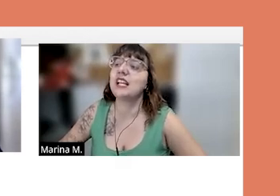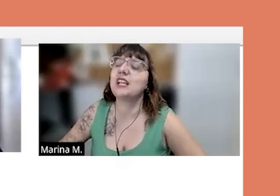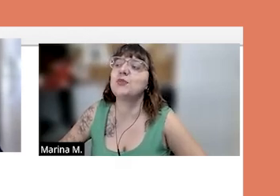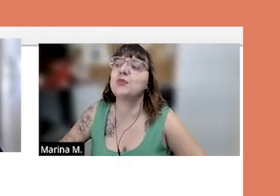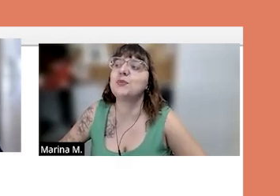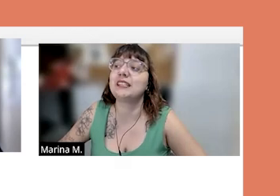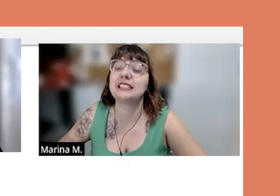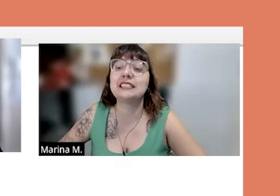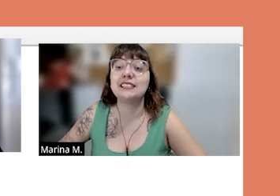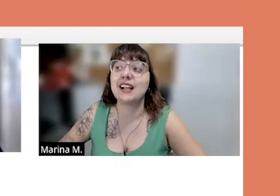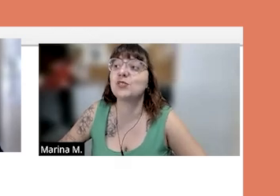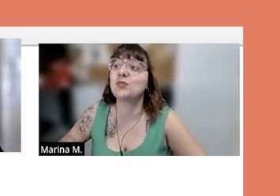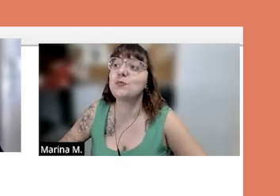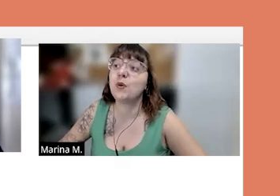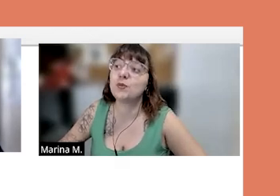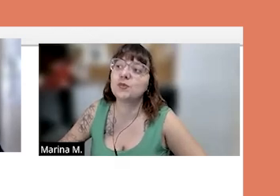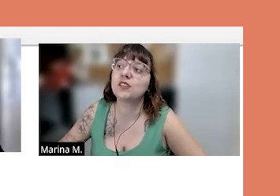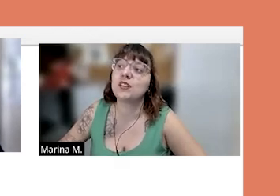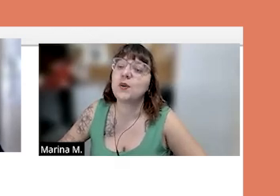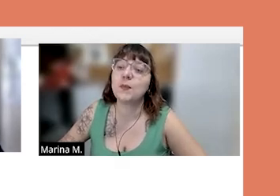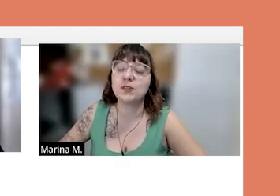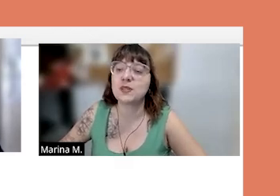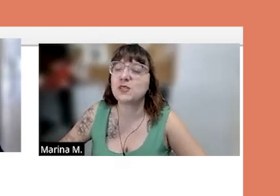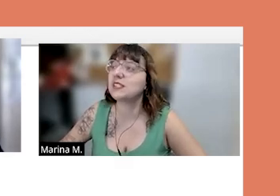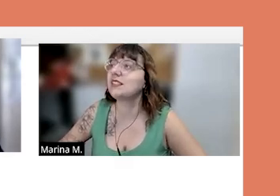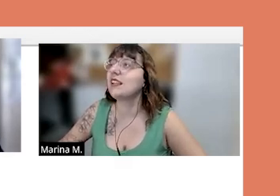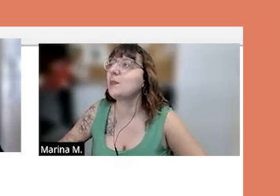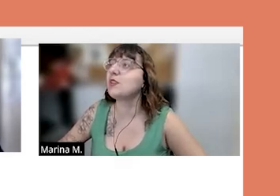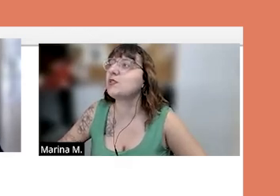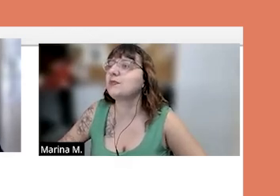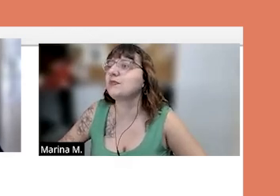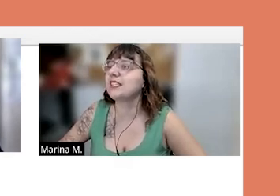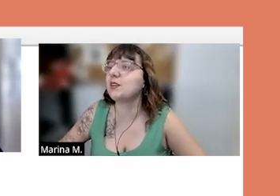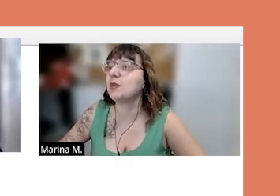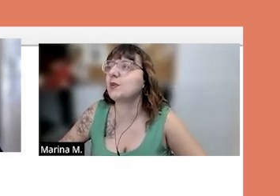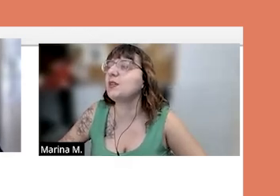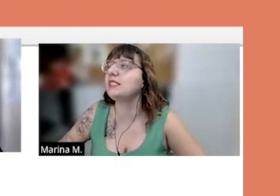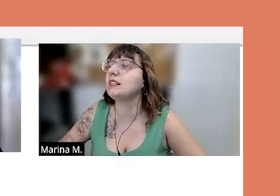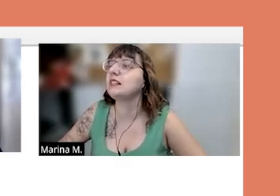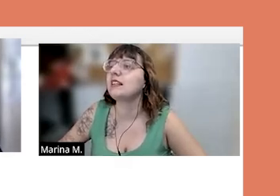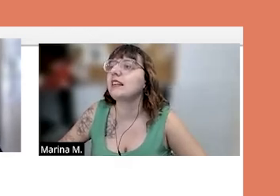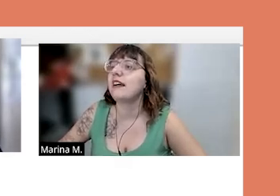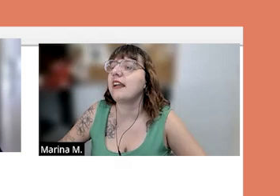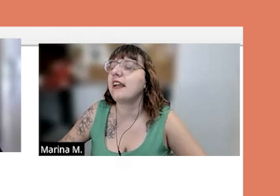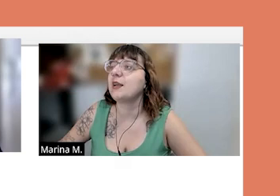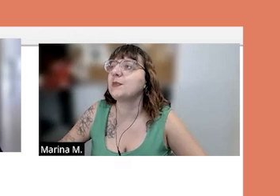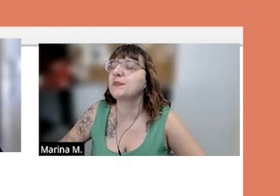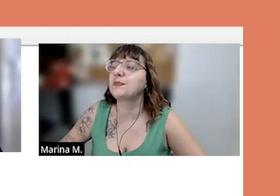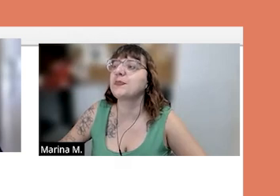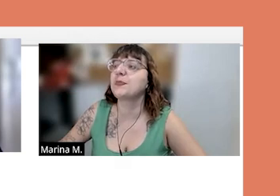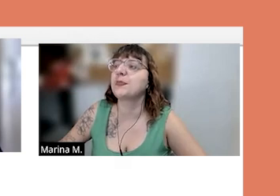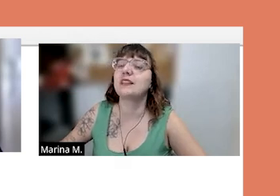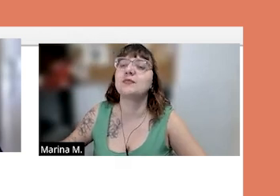eu tenho bastante cidades com poucas pessoas. Eu posso fazer alguma coisa, é,